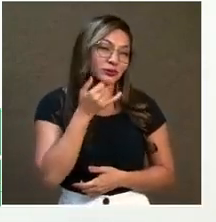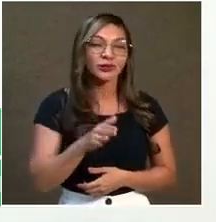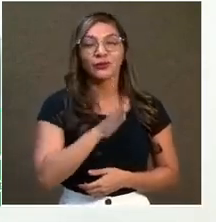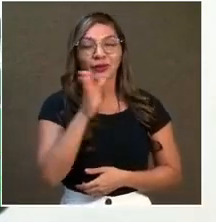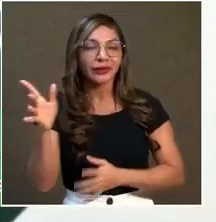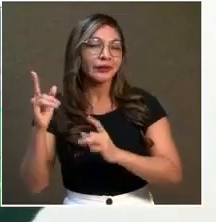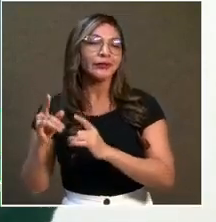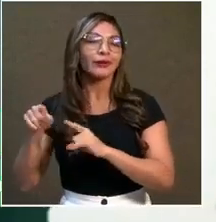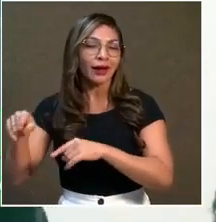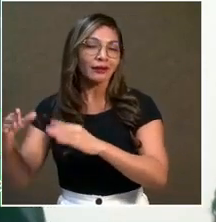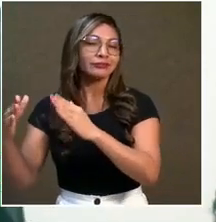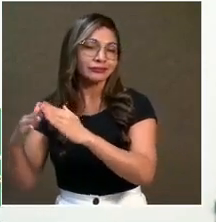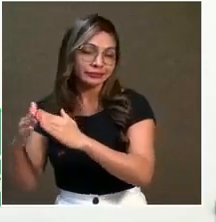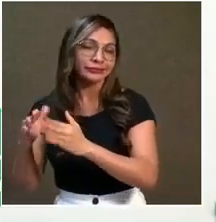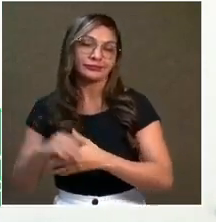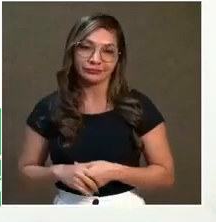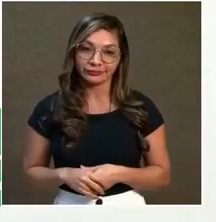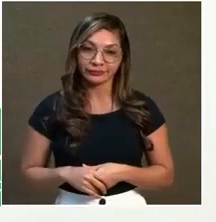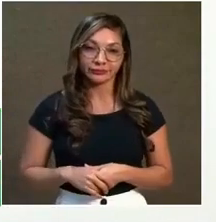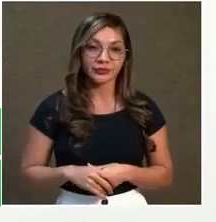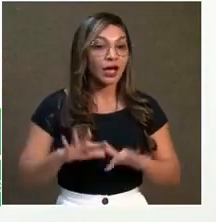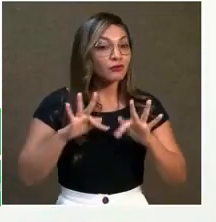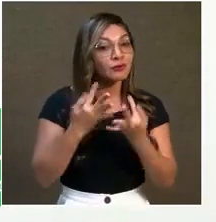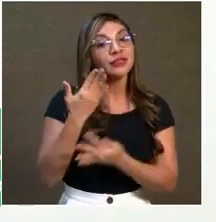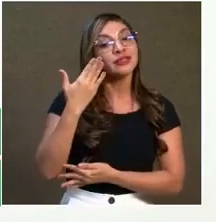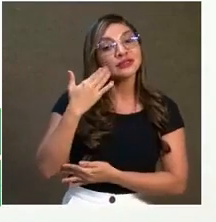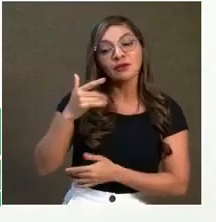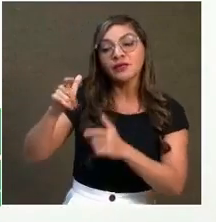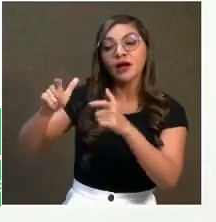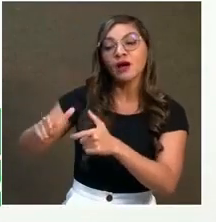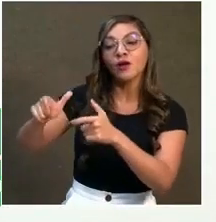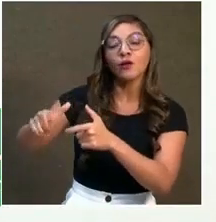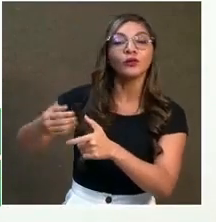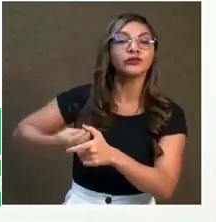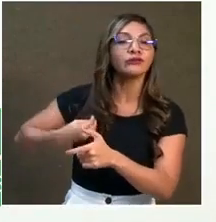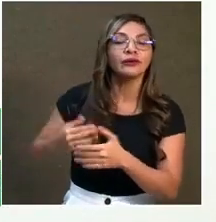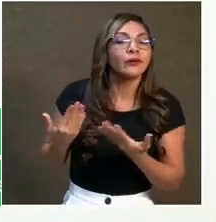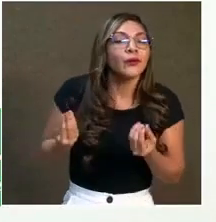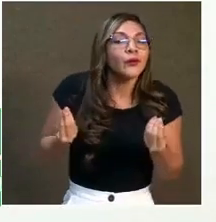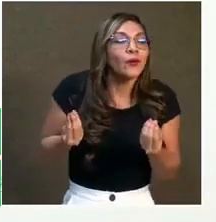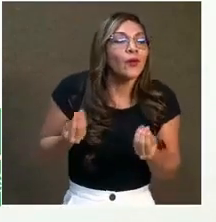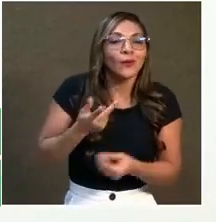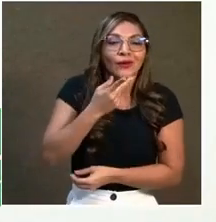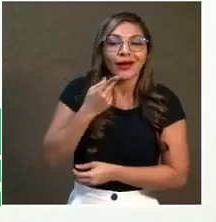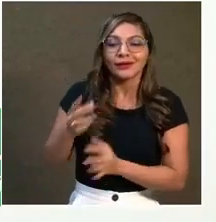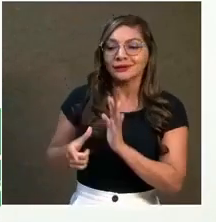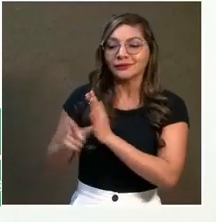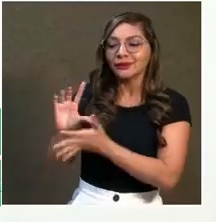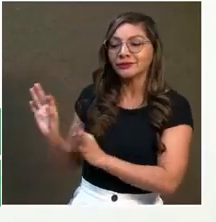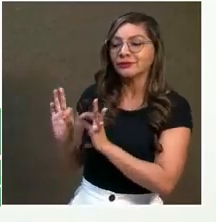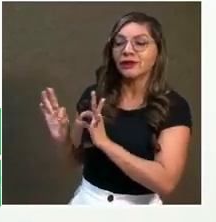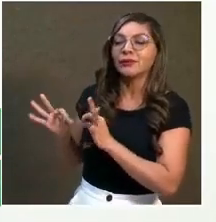etc. Então todos sabiam, inclusive, aonde ele iria morar, como ele iria premeditar isso, então.